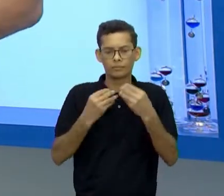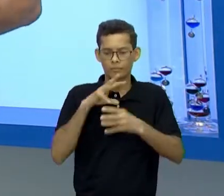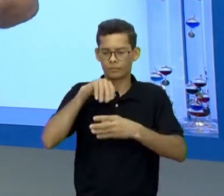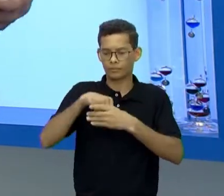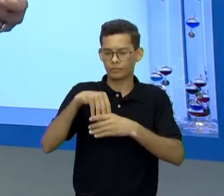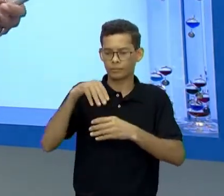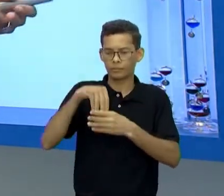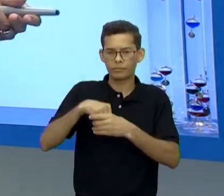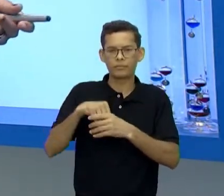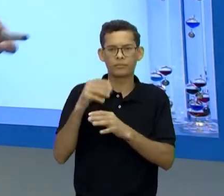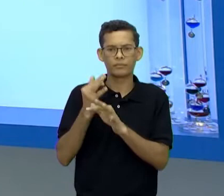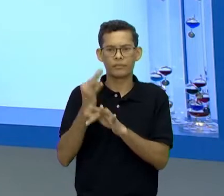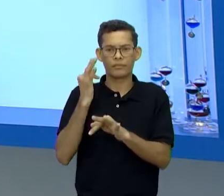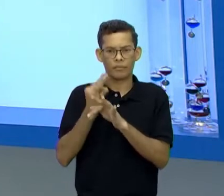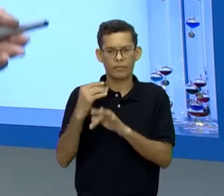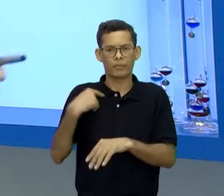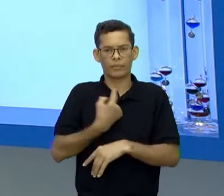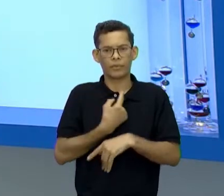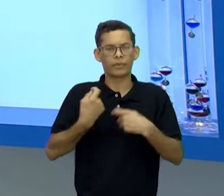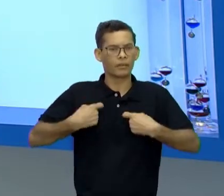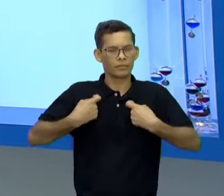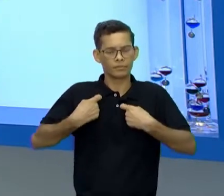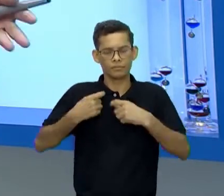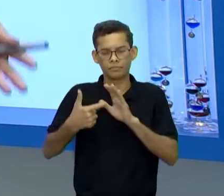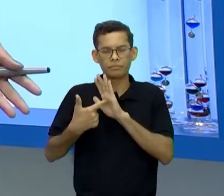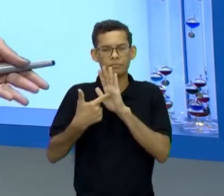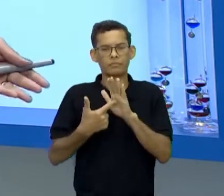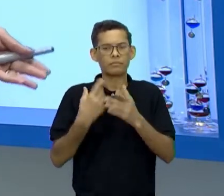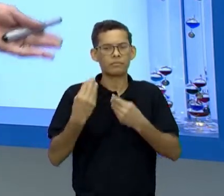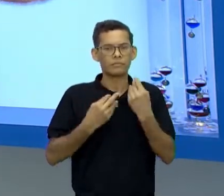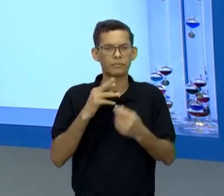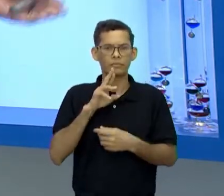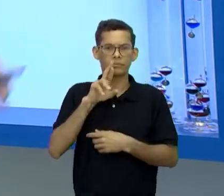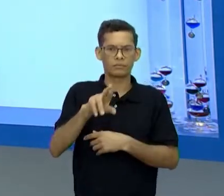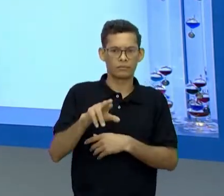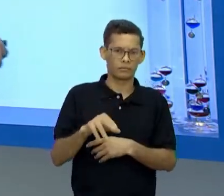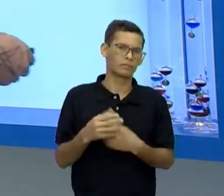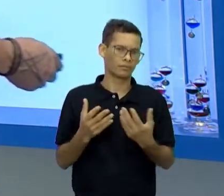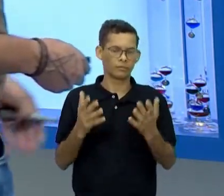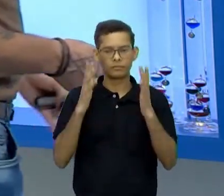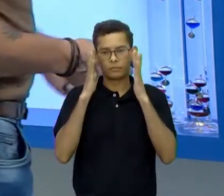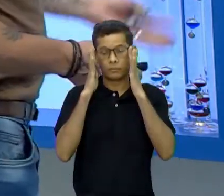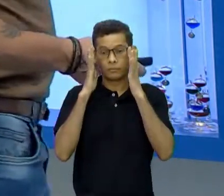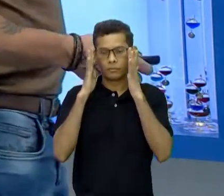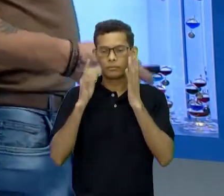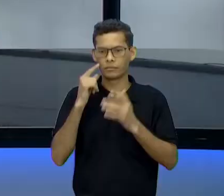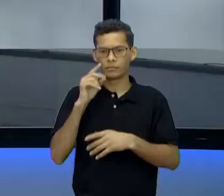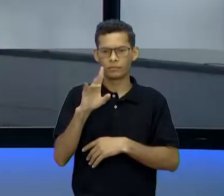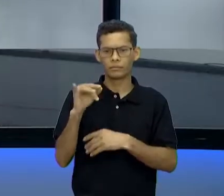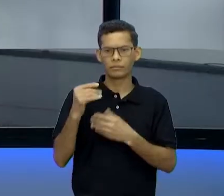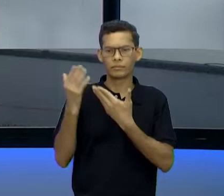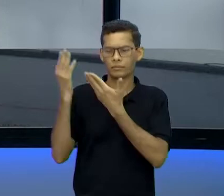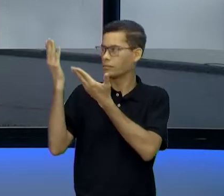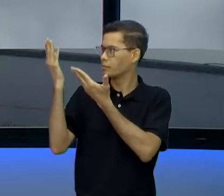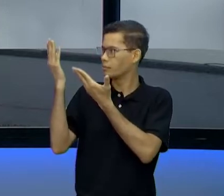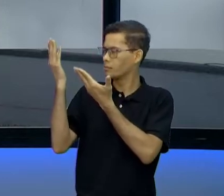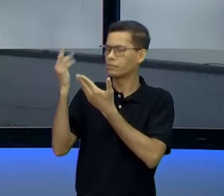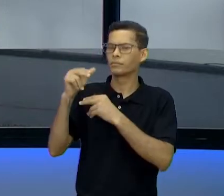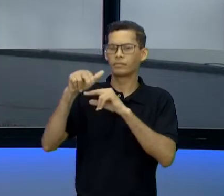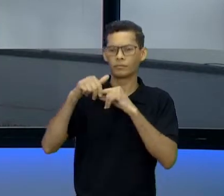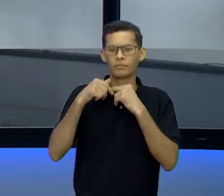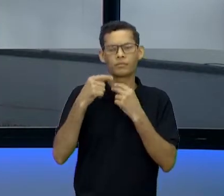de física a gente vai ter que mostrar os cálculos para mostrar os resultados, tá? Para chegar no resultado. Então tá aí. Por isso que é importante você anotar e